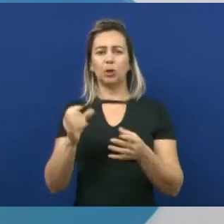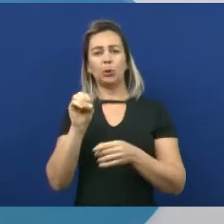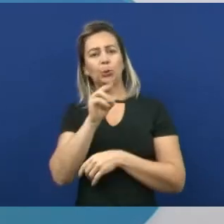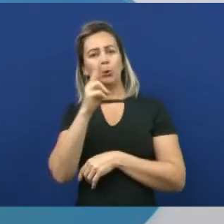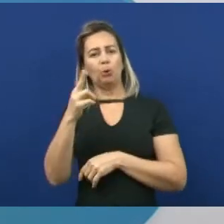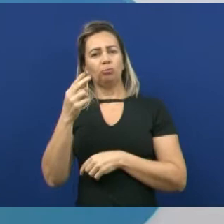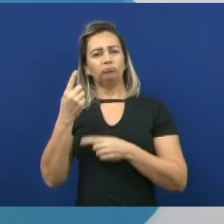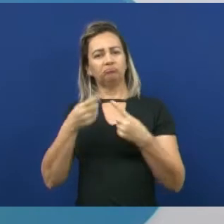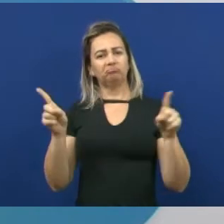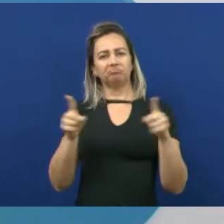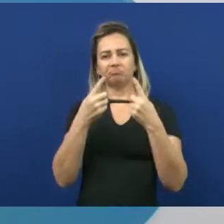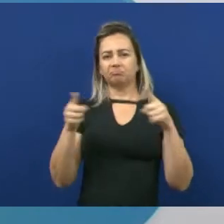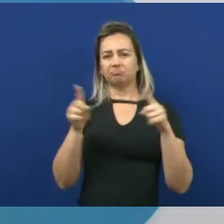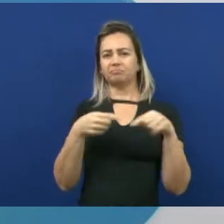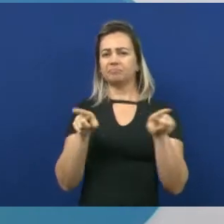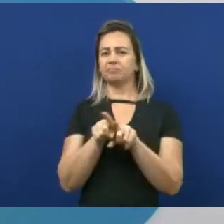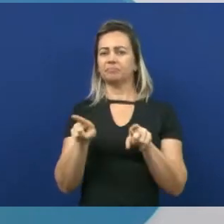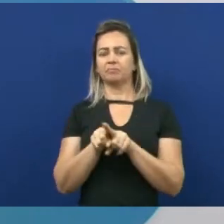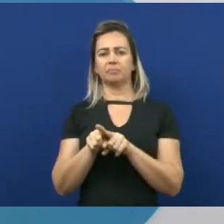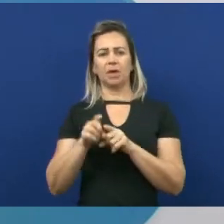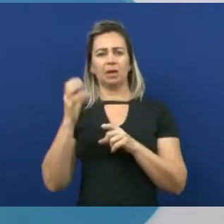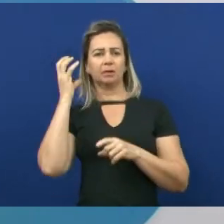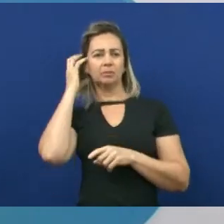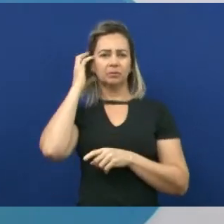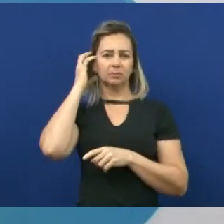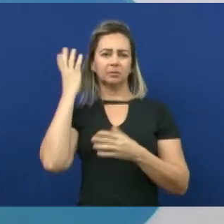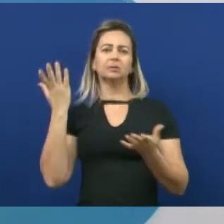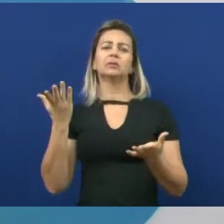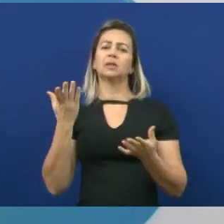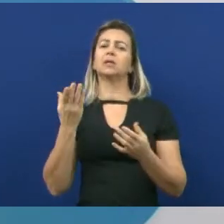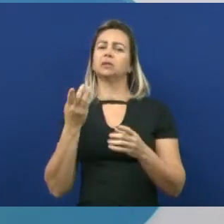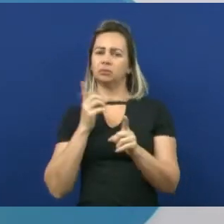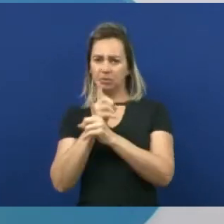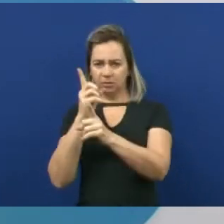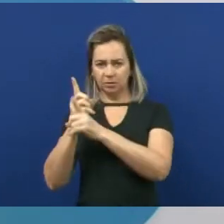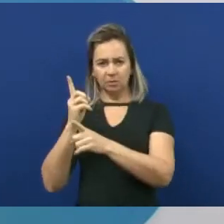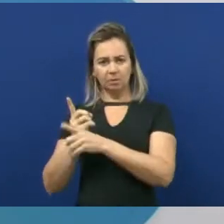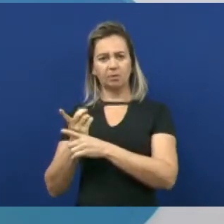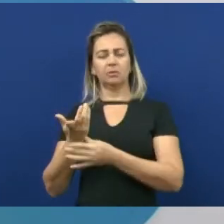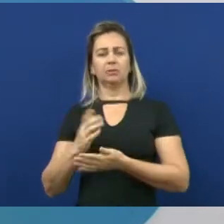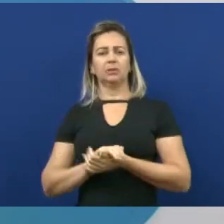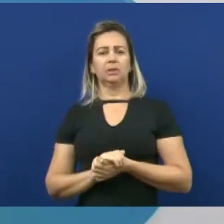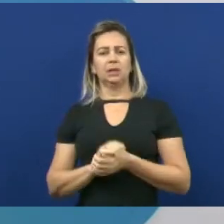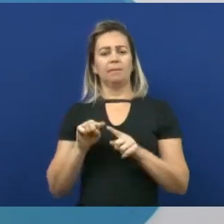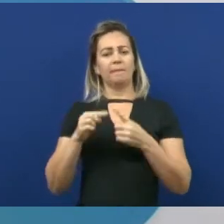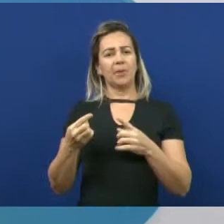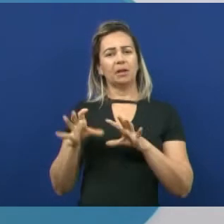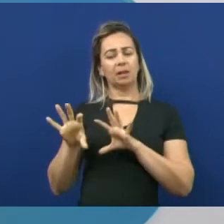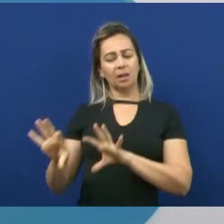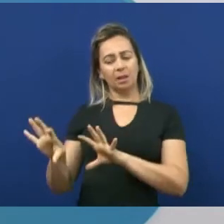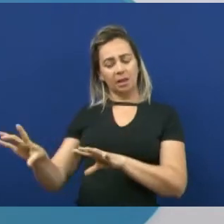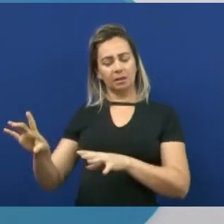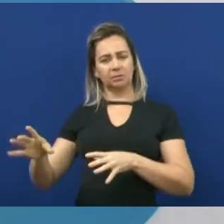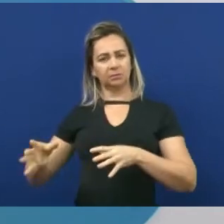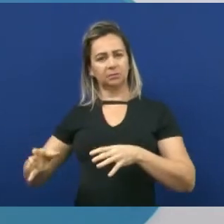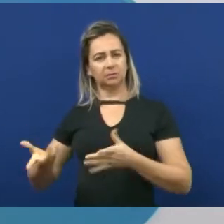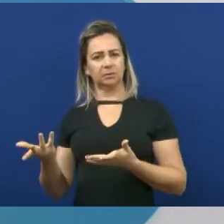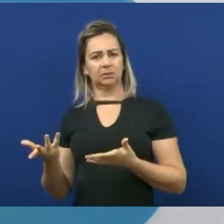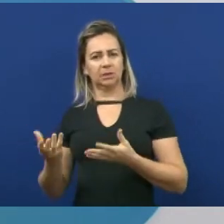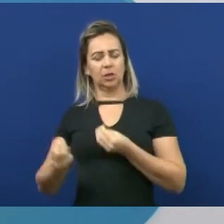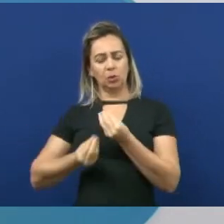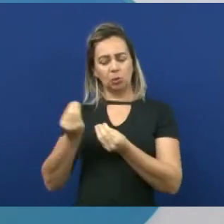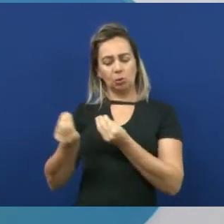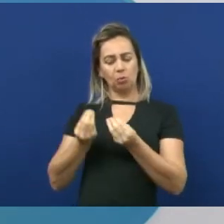CD. Bom, isso significa que aquela manifestação artística ela não está mais